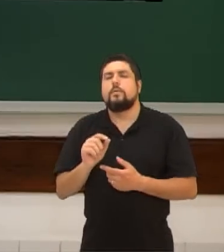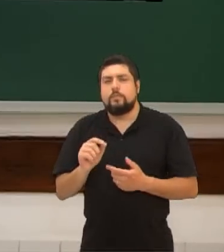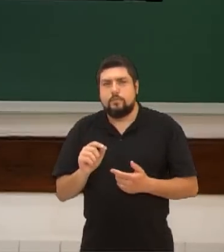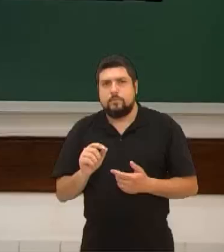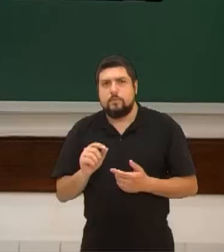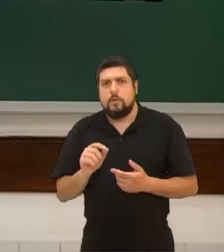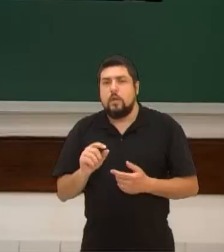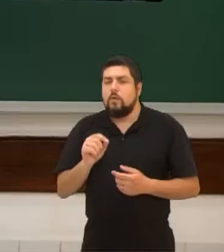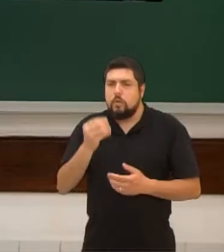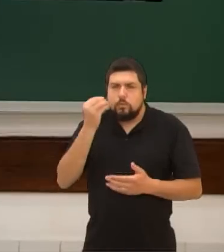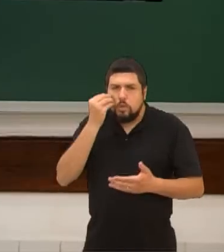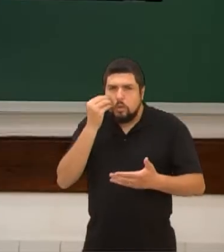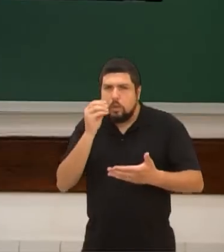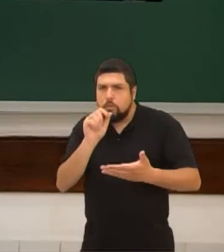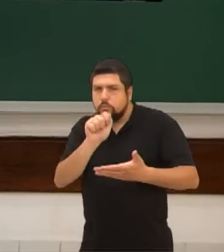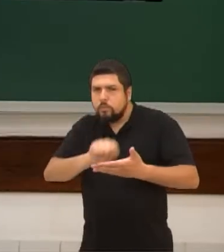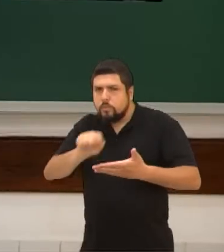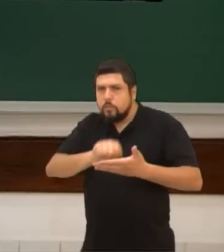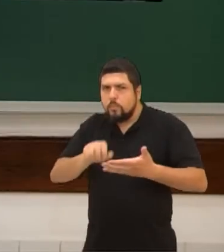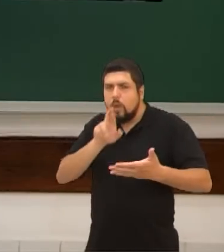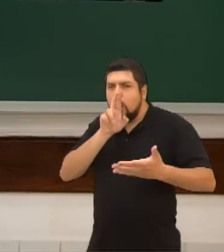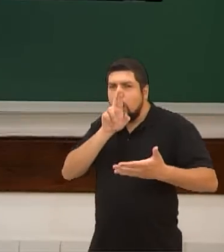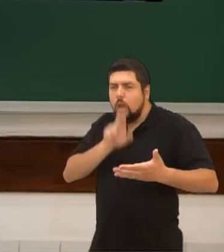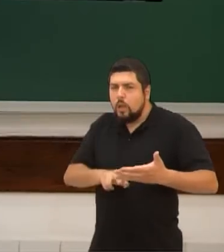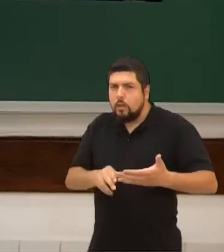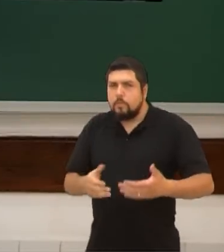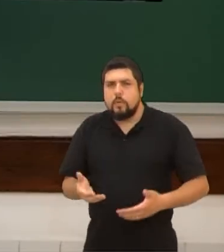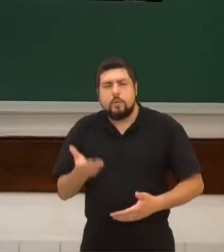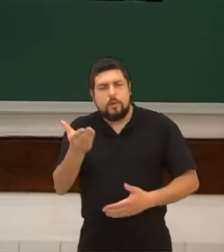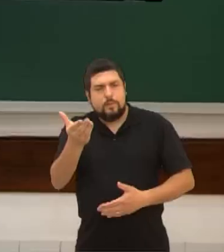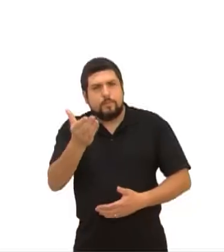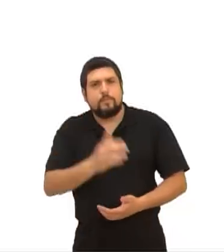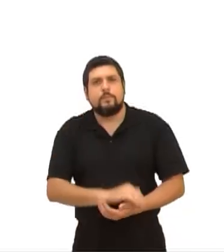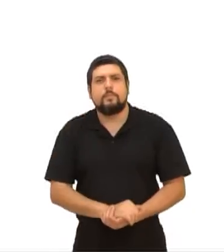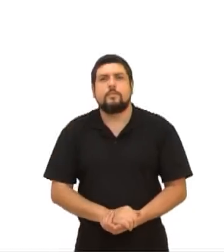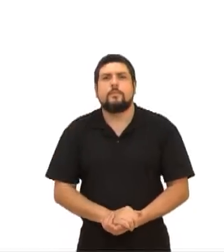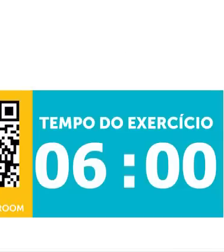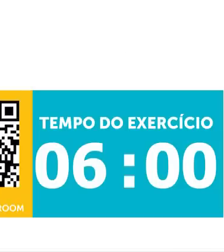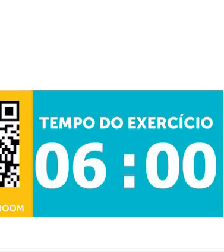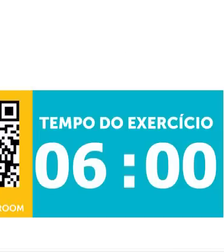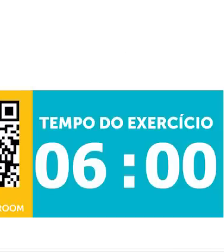fazer esse exercício, vou pôr um tempo na tela para que você possa responder. Vamos lá, moçada?